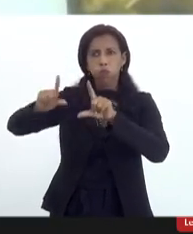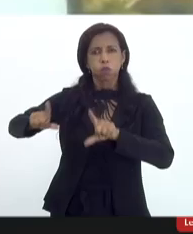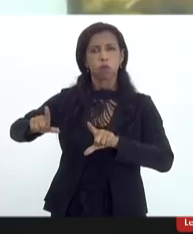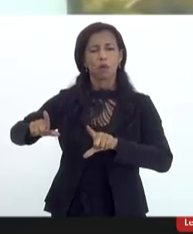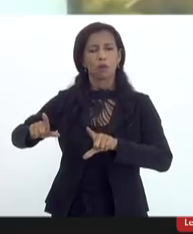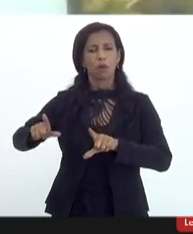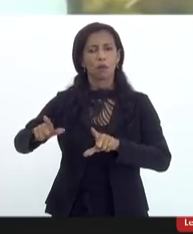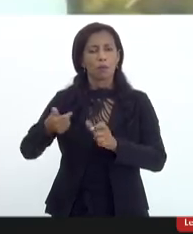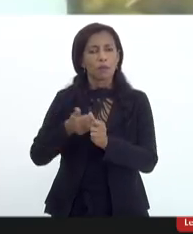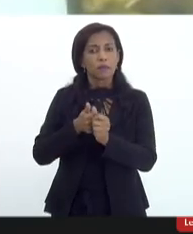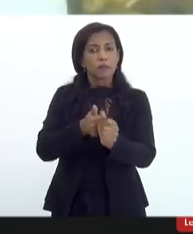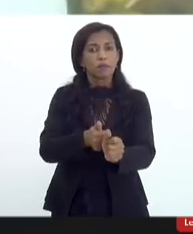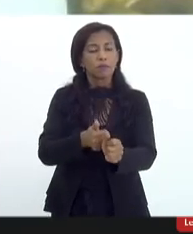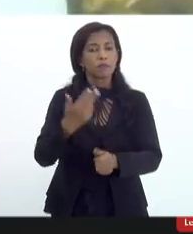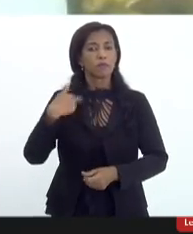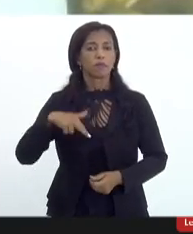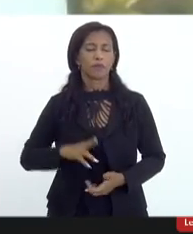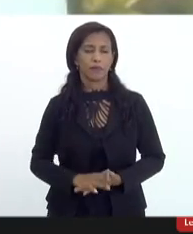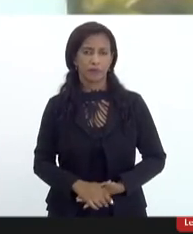para segmentos religiosos?